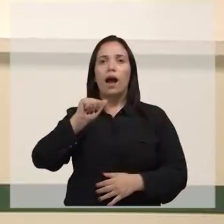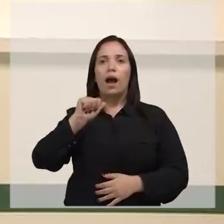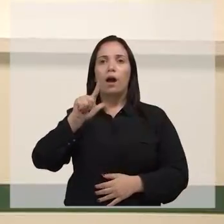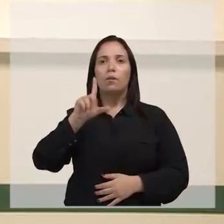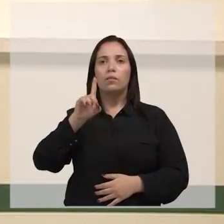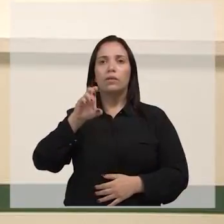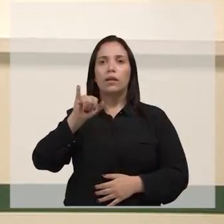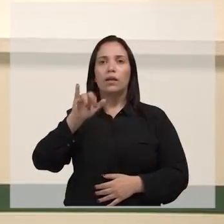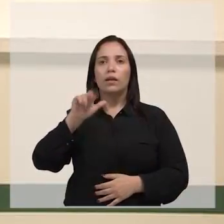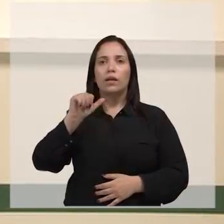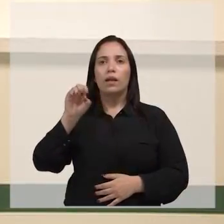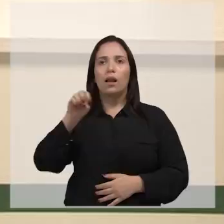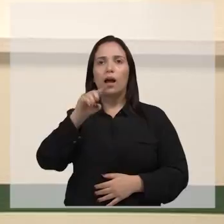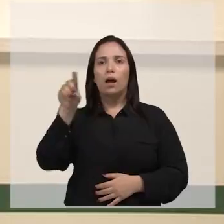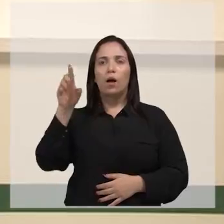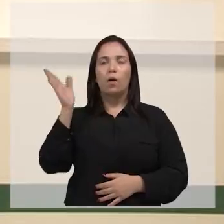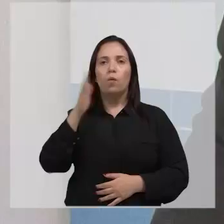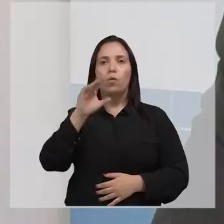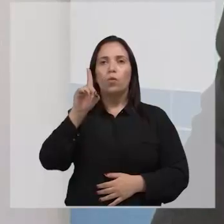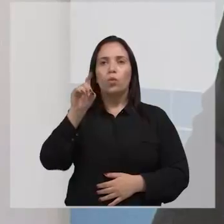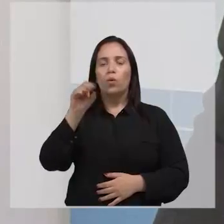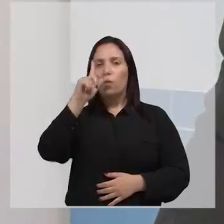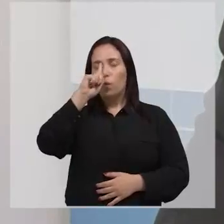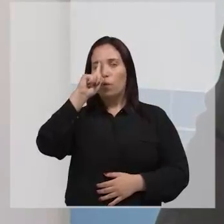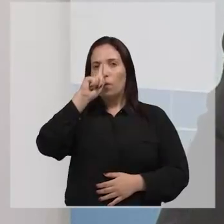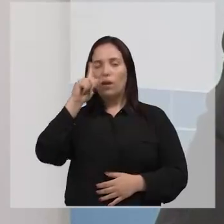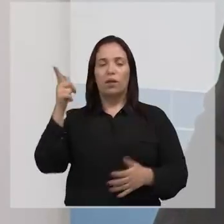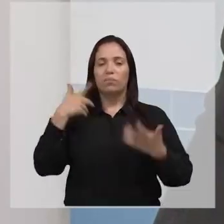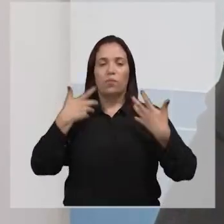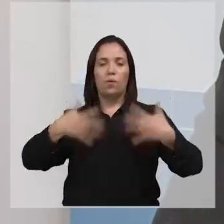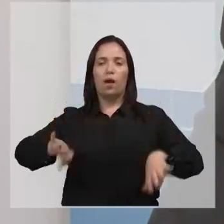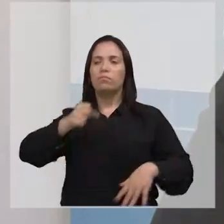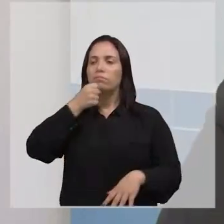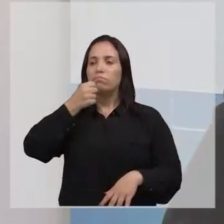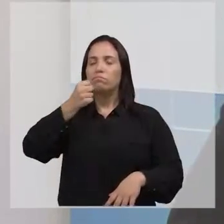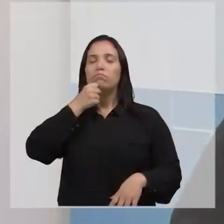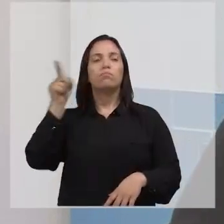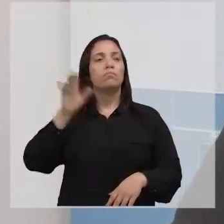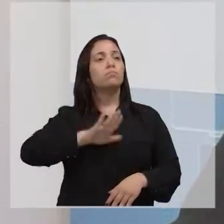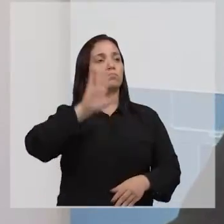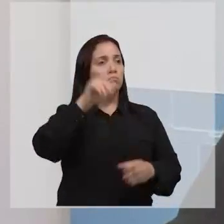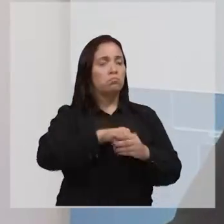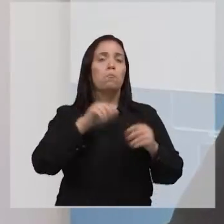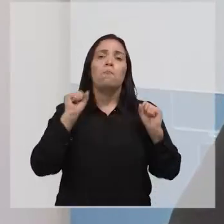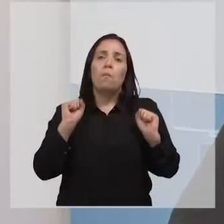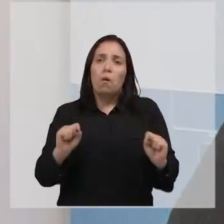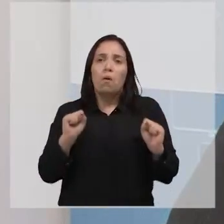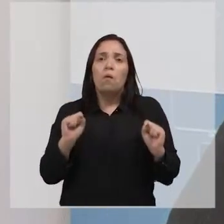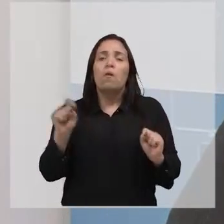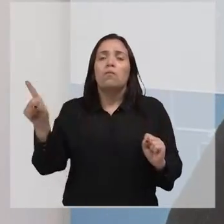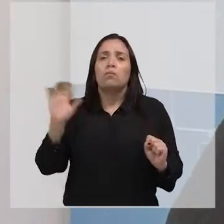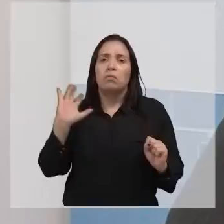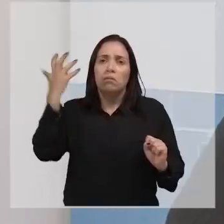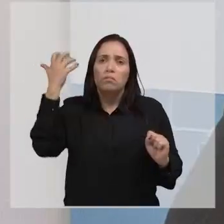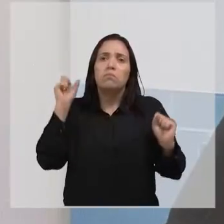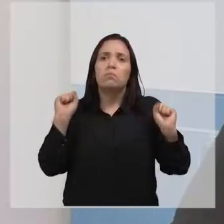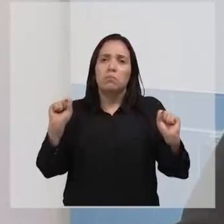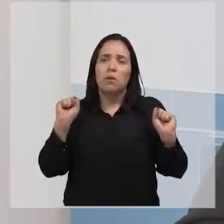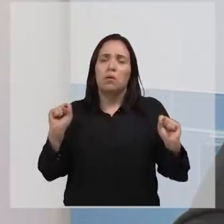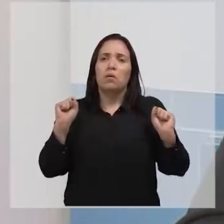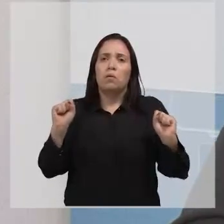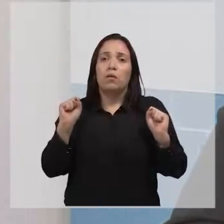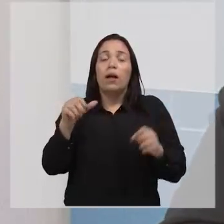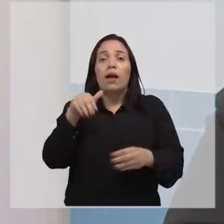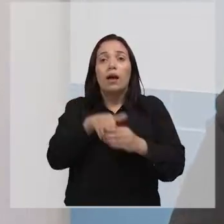Huck. No Caldeirão, eu não vou ser mais bruxo e agora sou candidato à Globo, quiser me tirar, mentira. E ele vai ser candidato, Luiz. Não